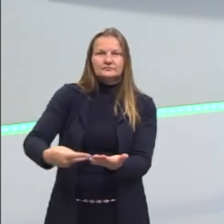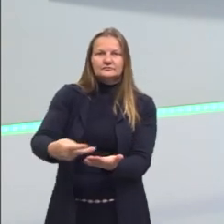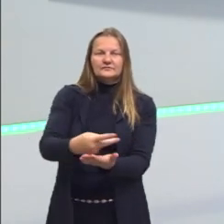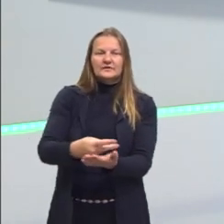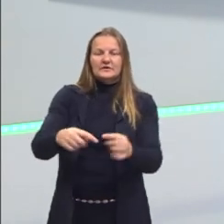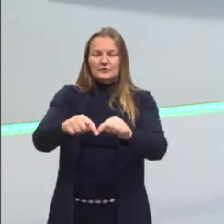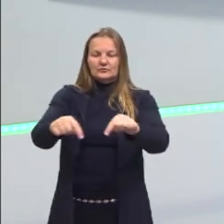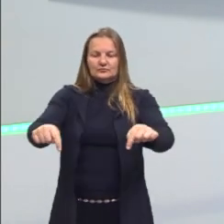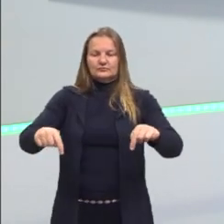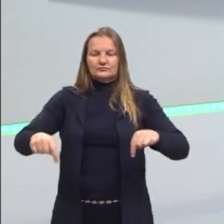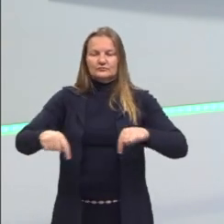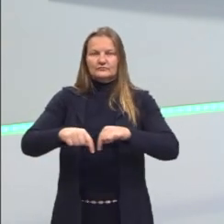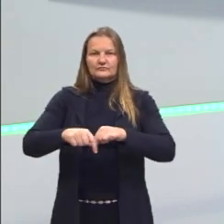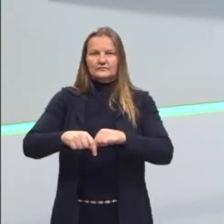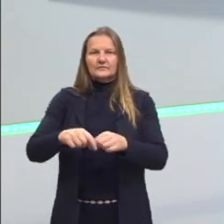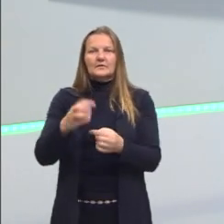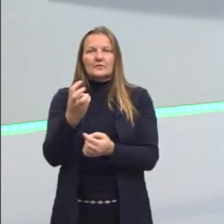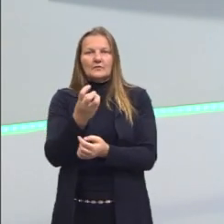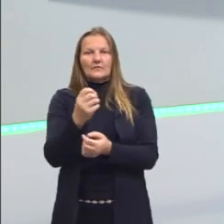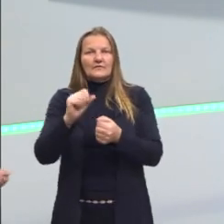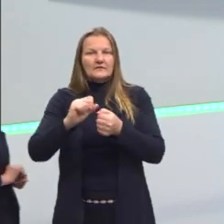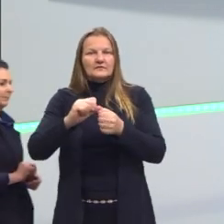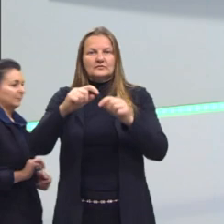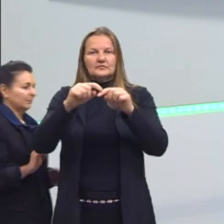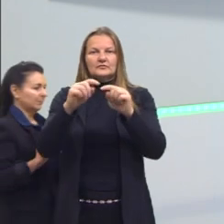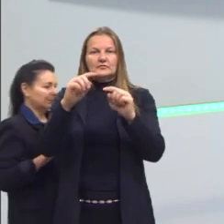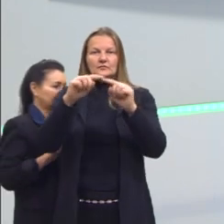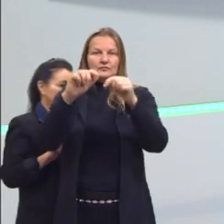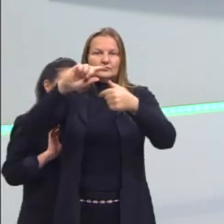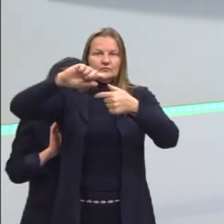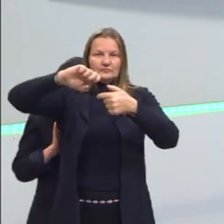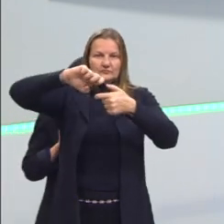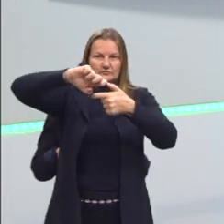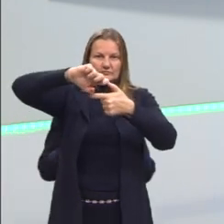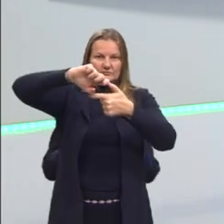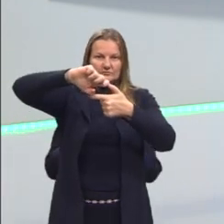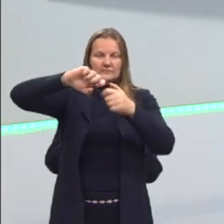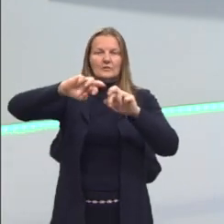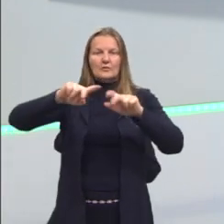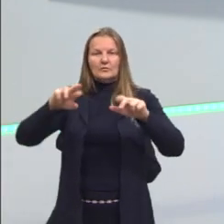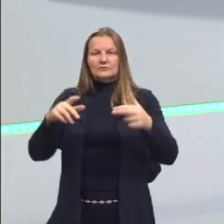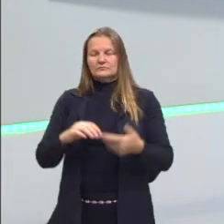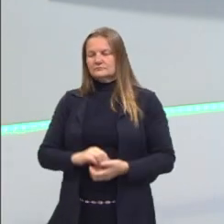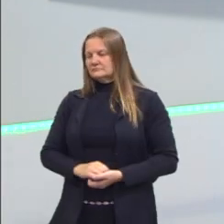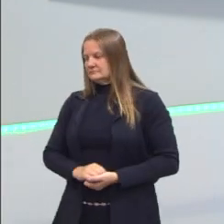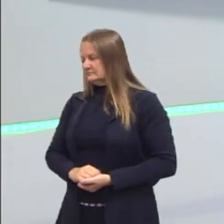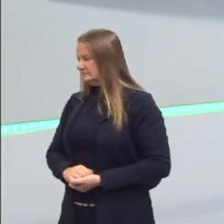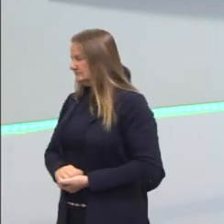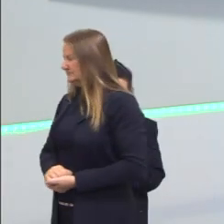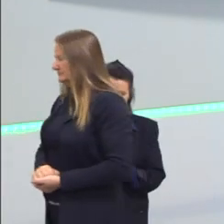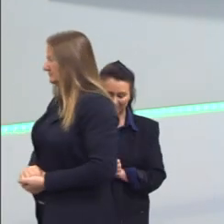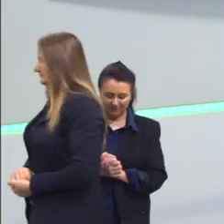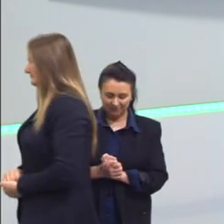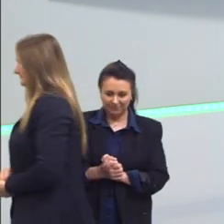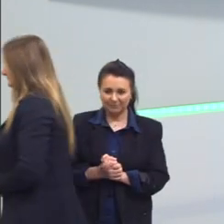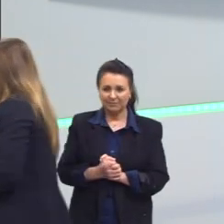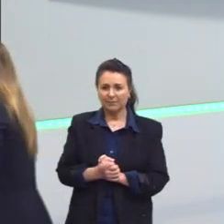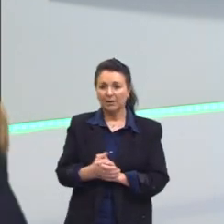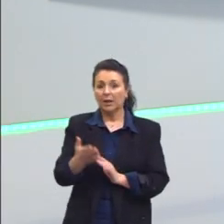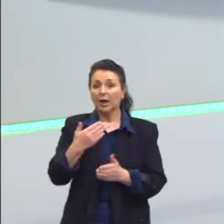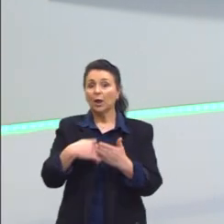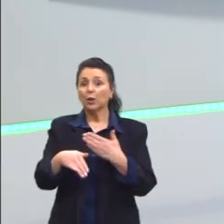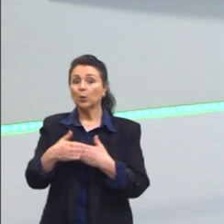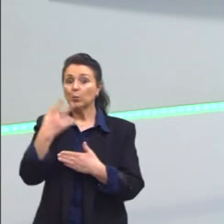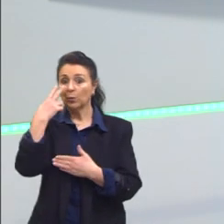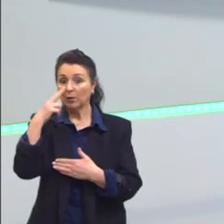é quadrangular a gente vai calcular a área de um quadrado se for pentagonal Calcular área de um pentágono Então tudo aquilo que a gente